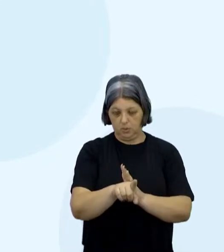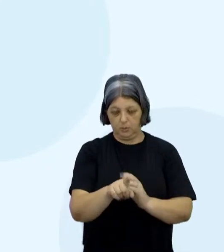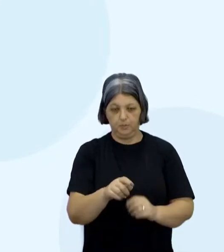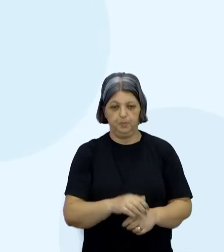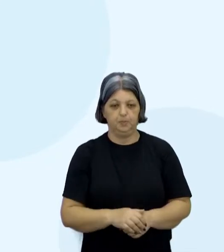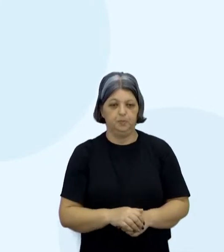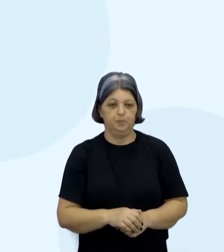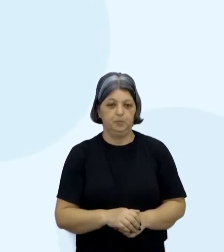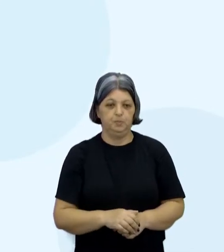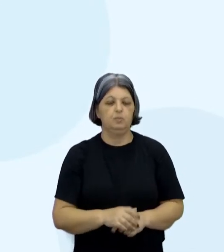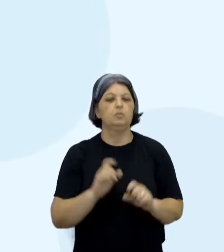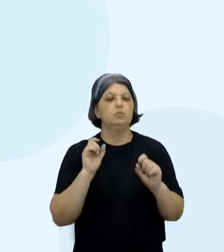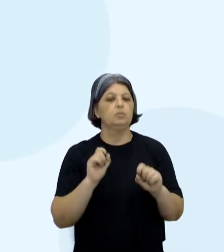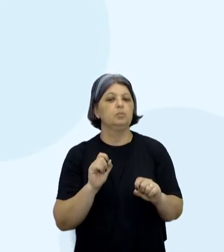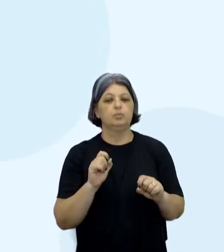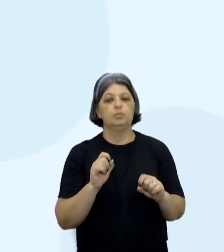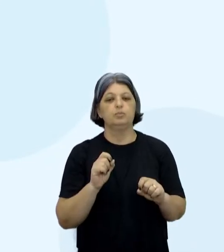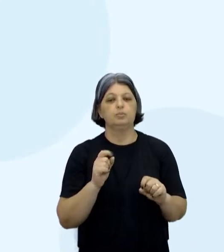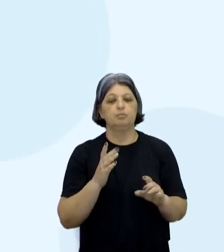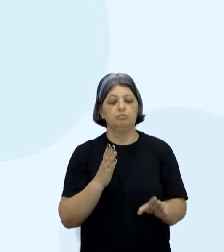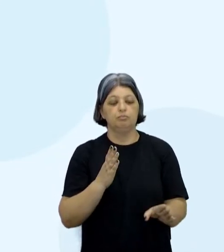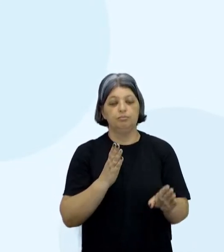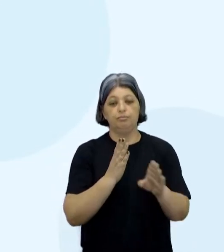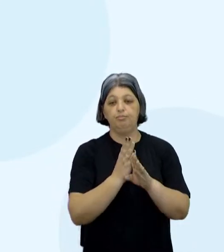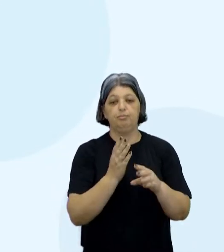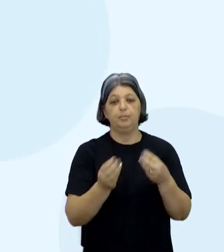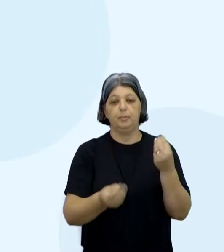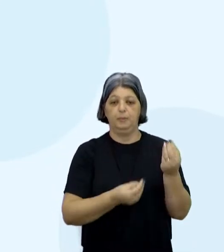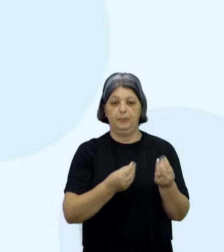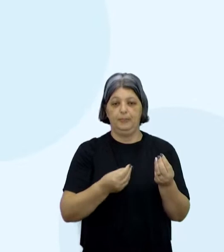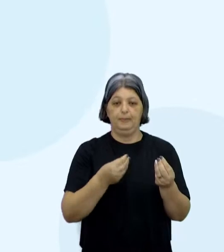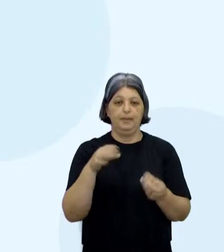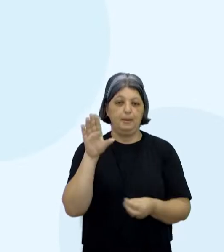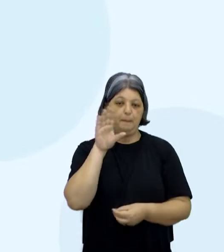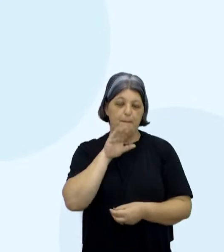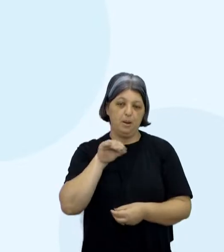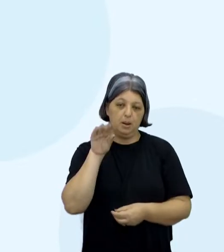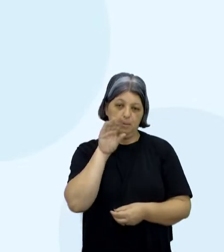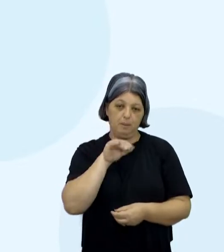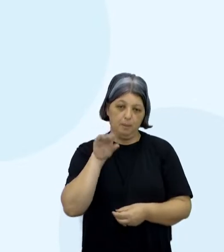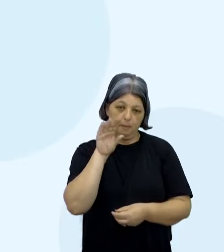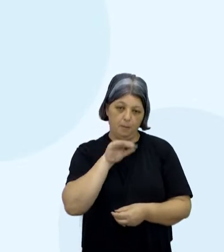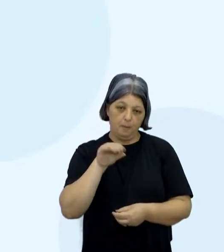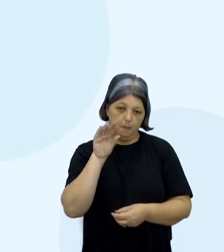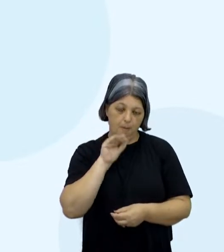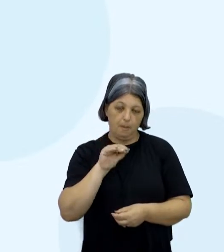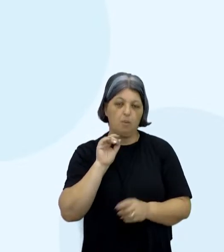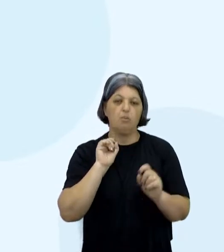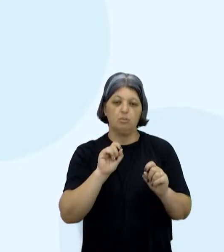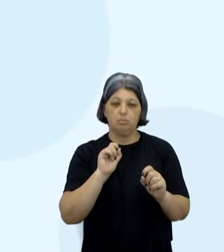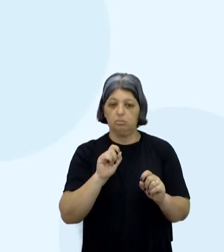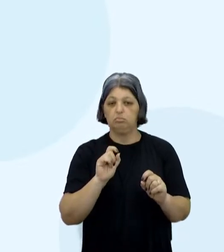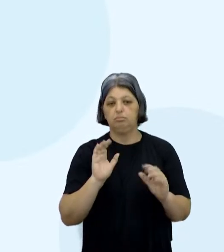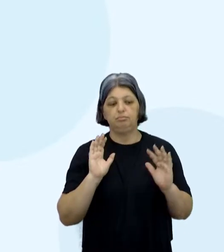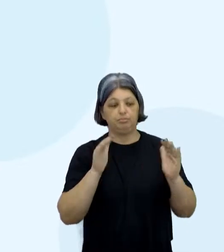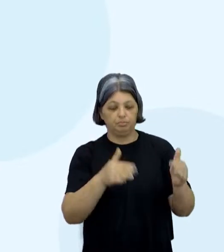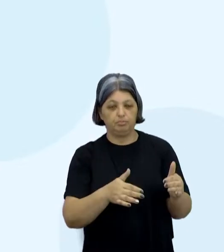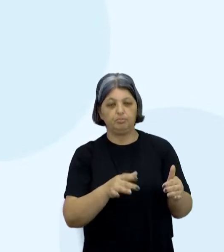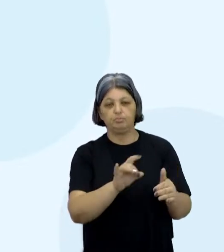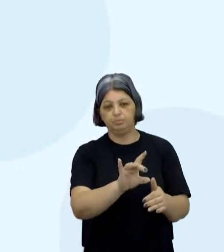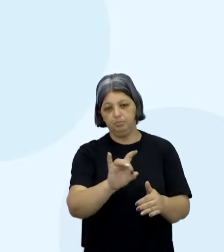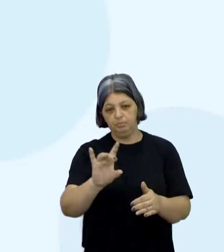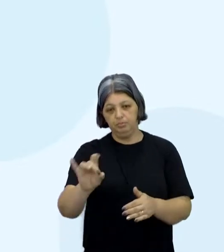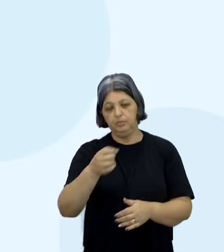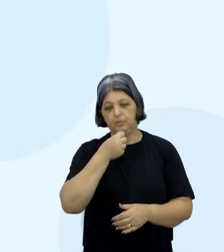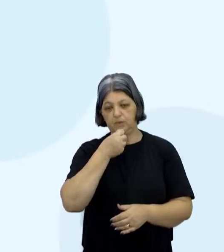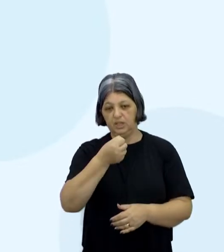Em quais suportes encontramos as entrevistas orais? Qual é o público-alvo de cada uma das